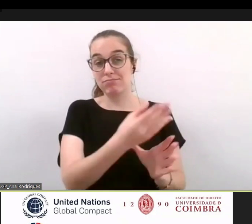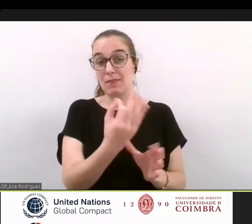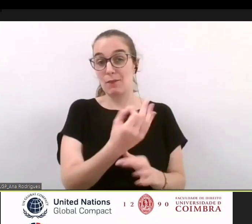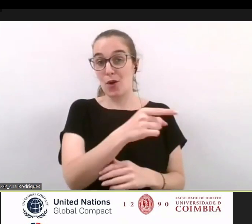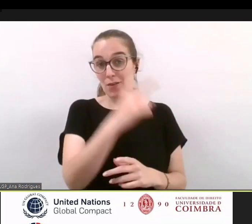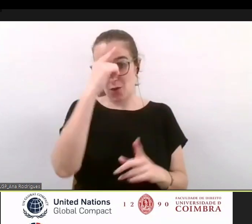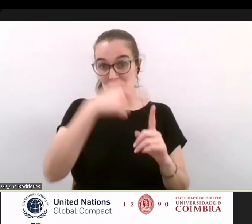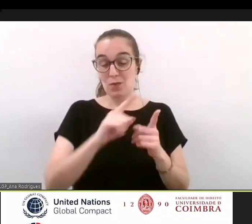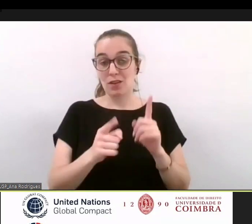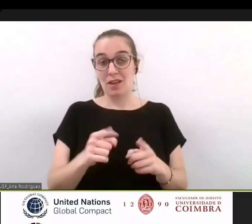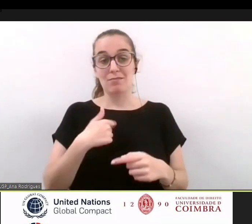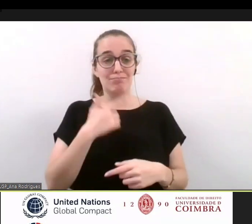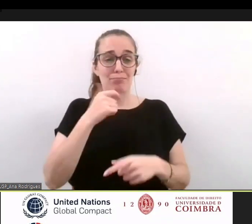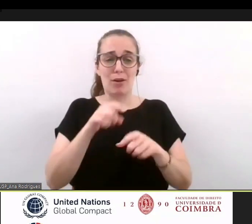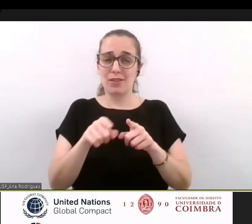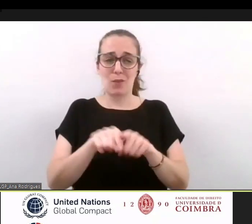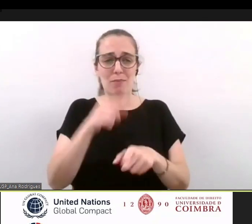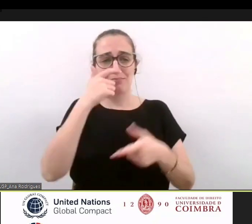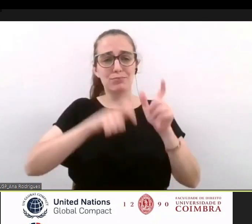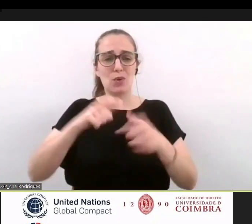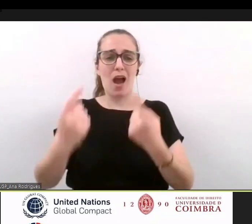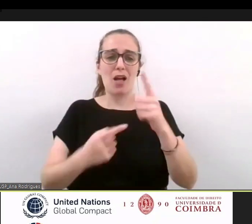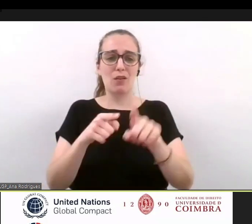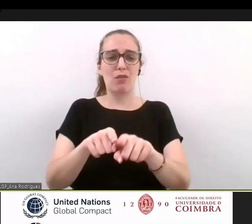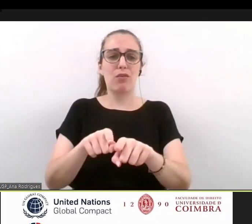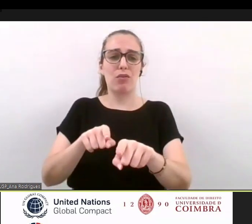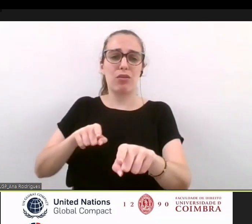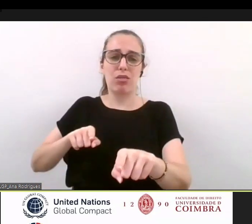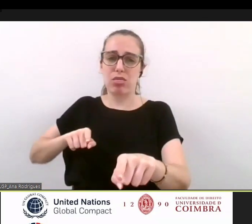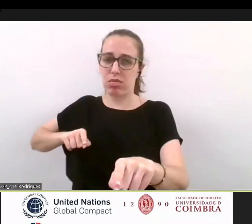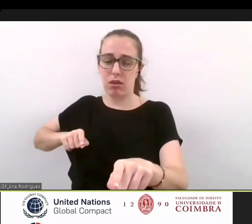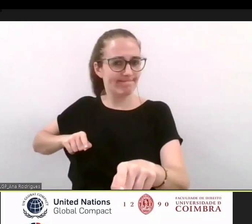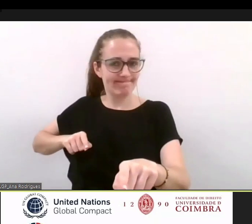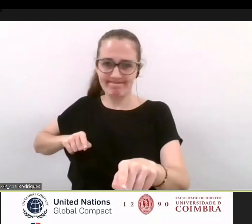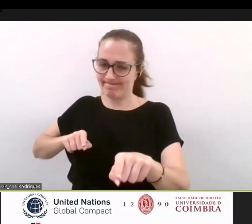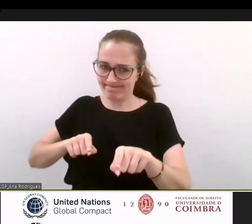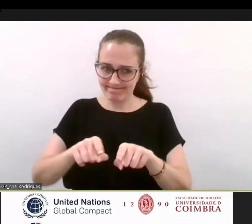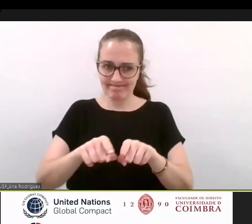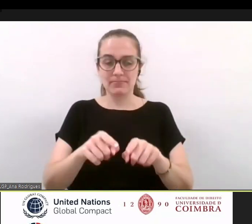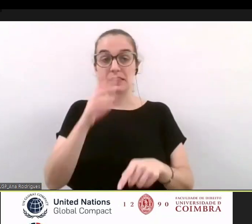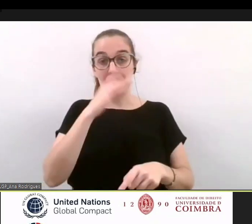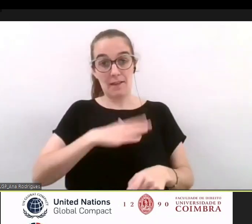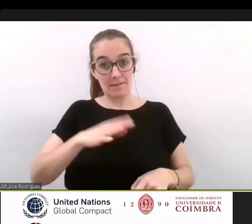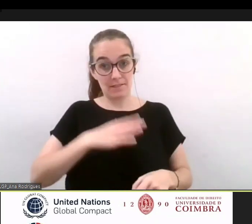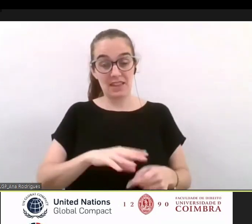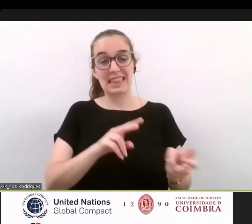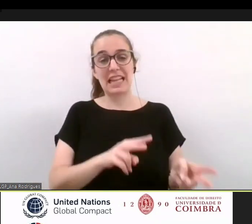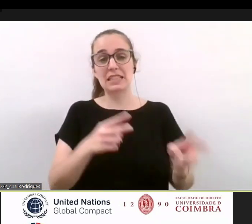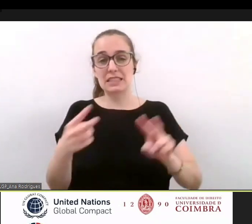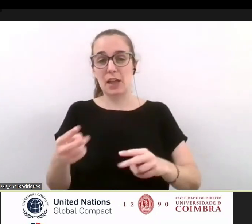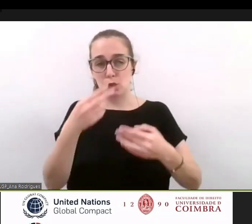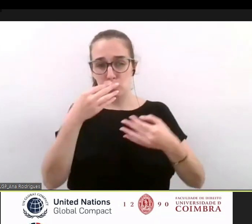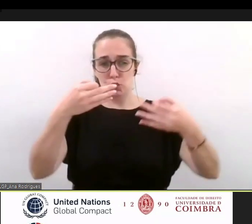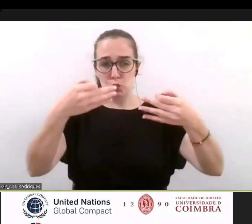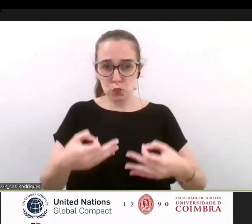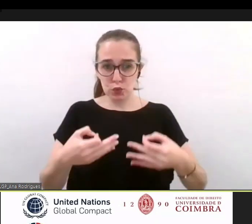para não deixar ninguém para trás. Portanto, o Fundo para a Transição Justa, criado no âmbito da União Europeia, é precisamente